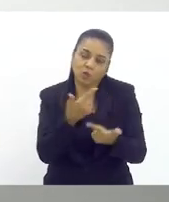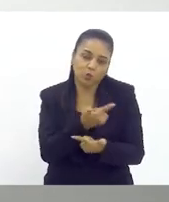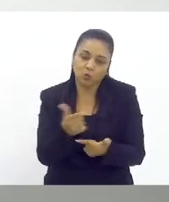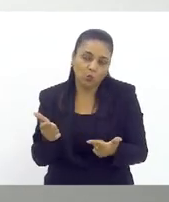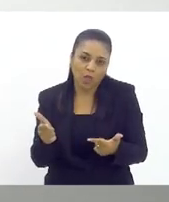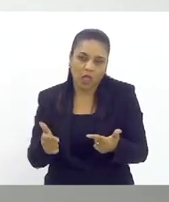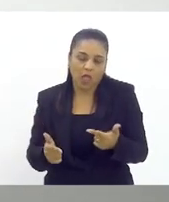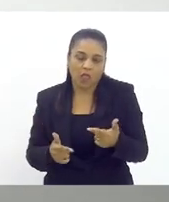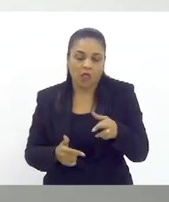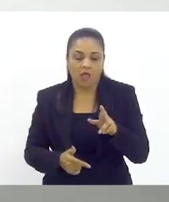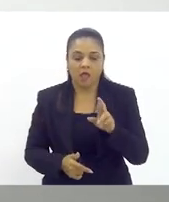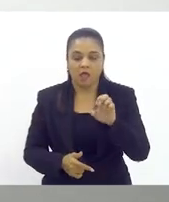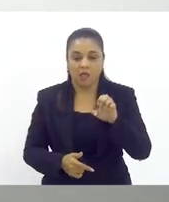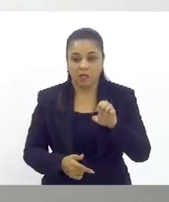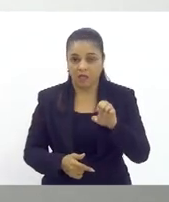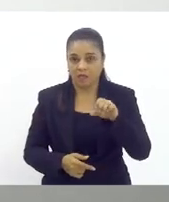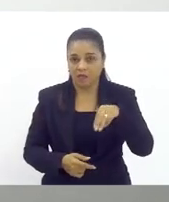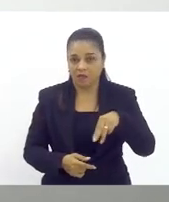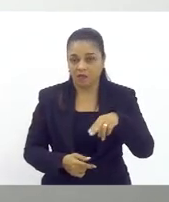10 mil mudas